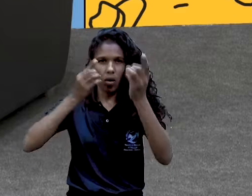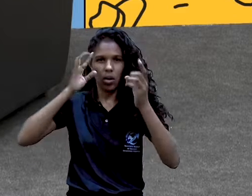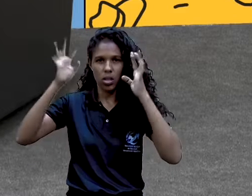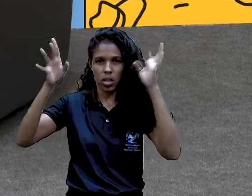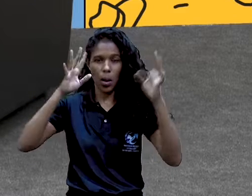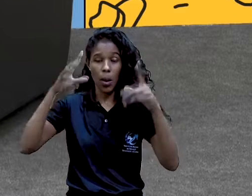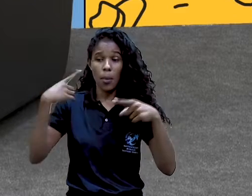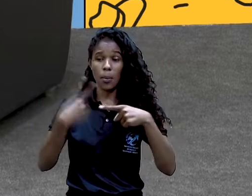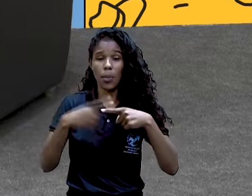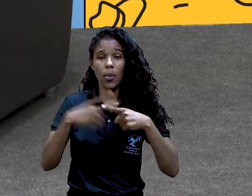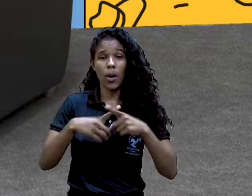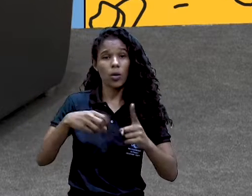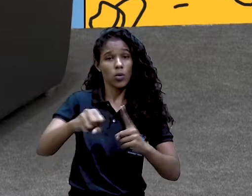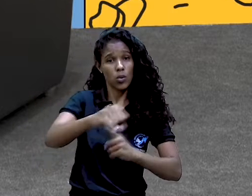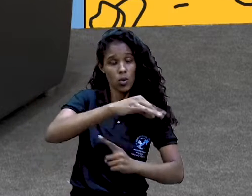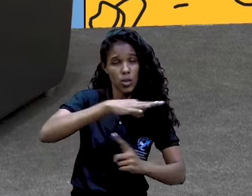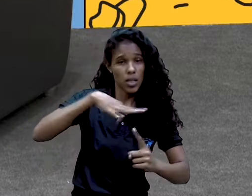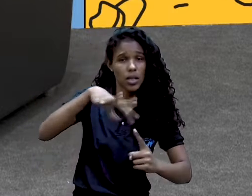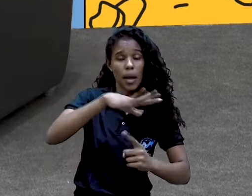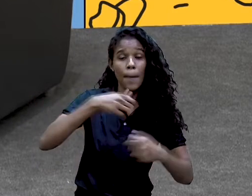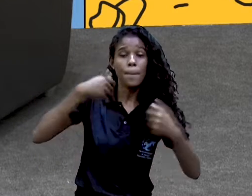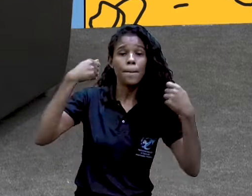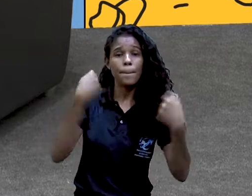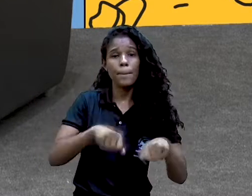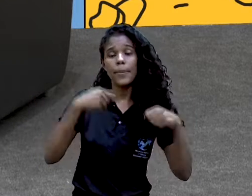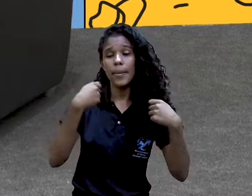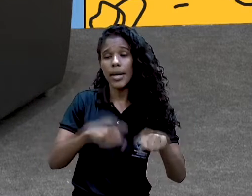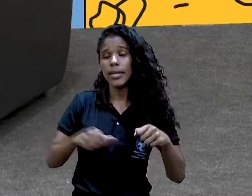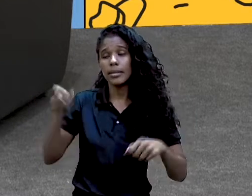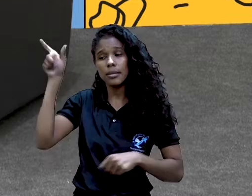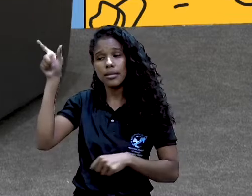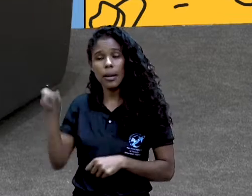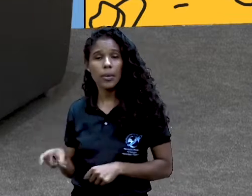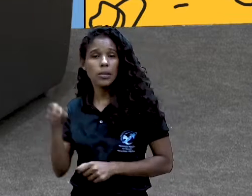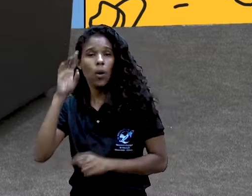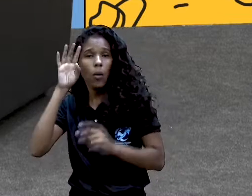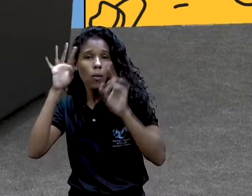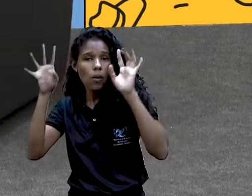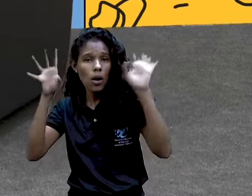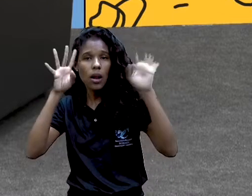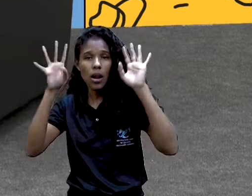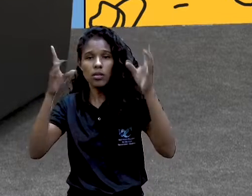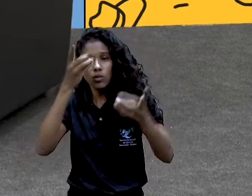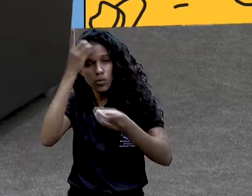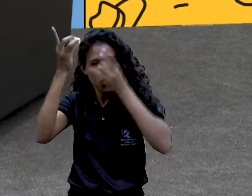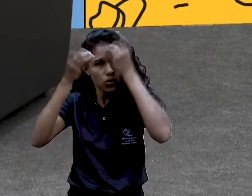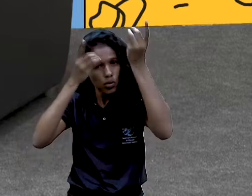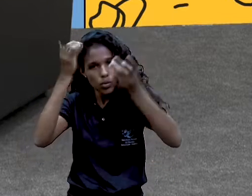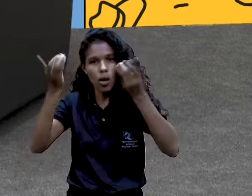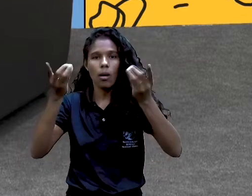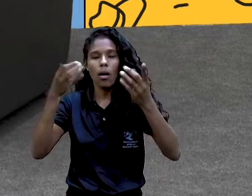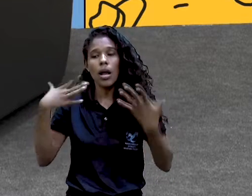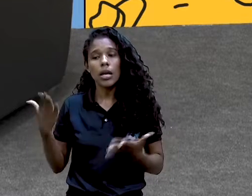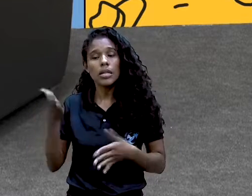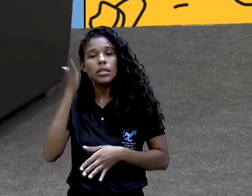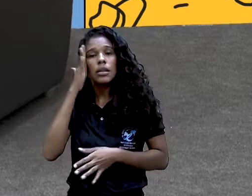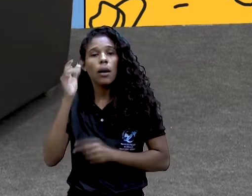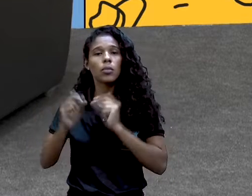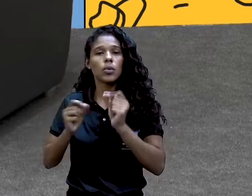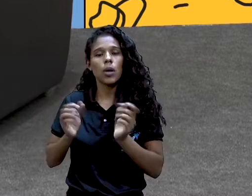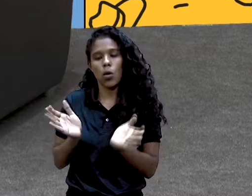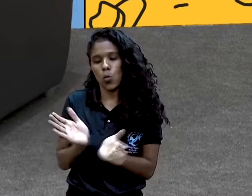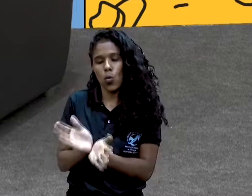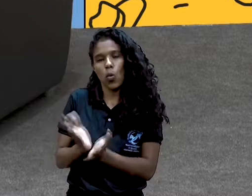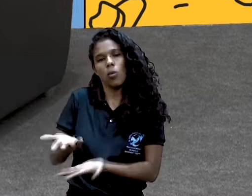A sociedade hoje exige transformação, exige processos que pedem um espírito de coletividade, um espírito de pensar